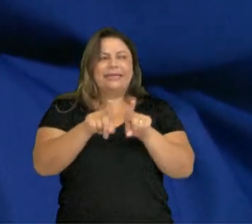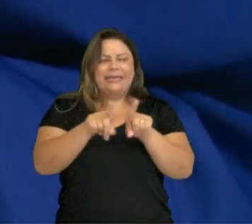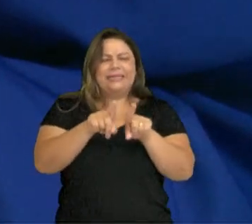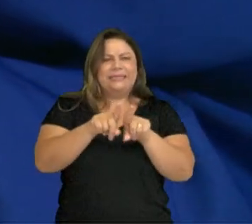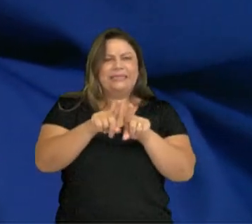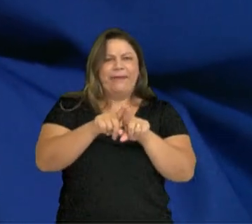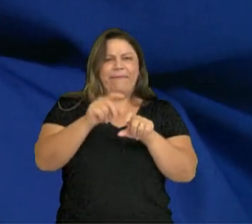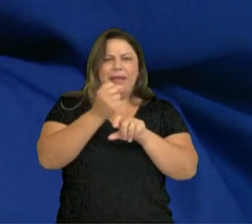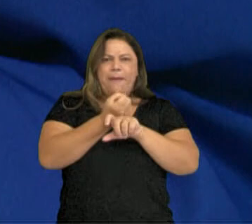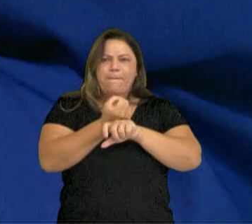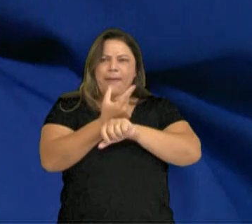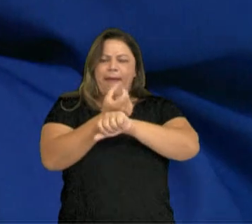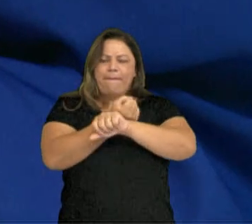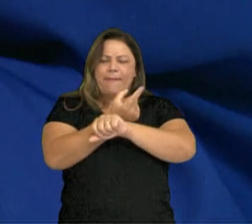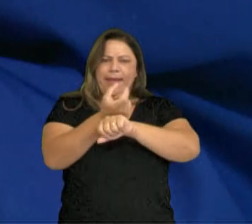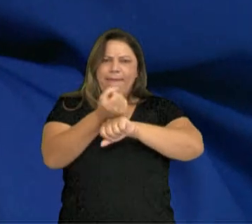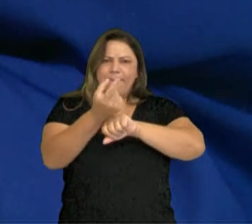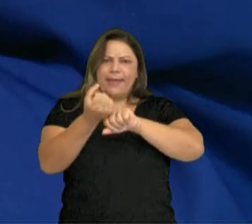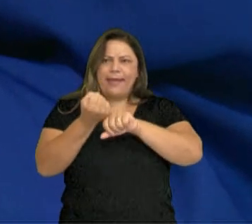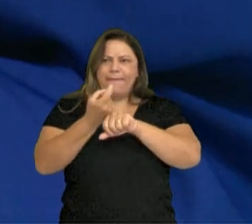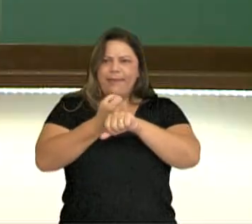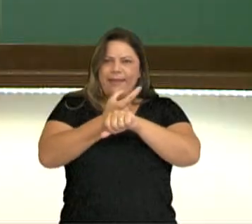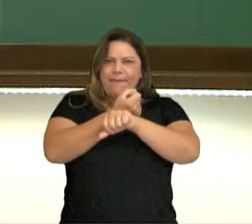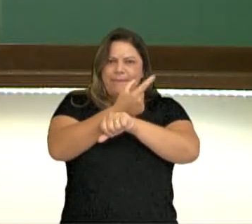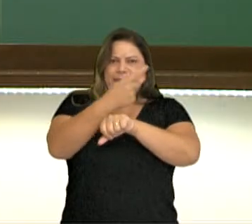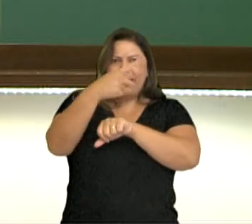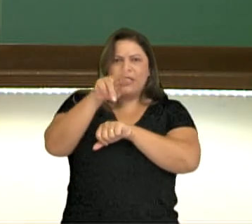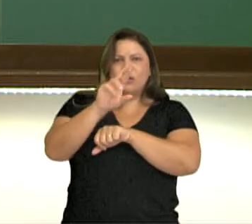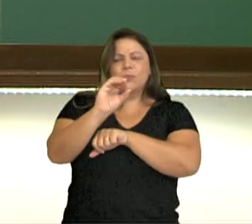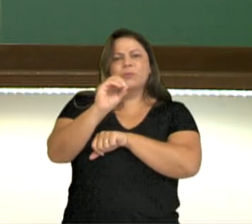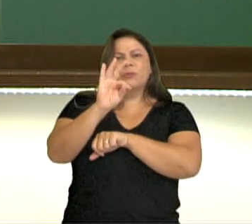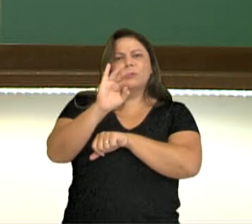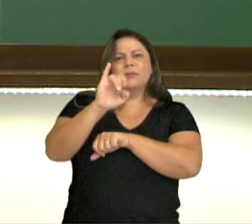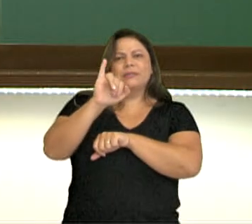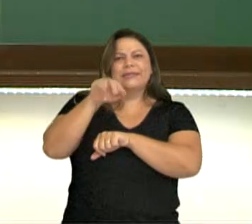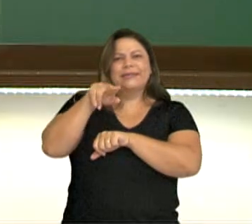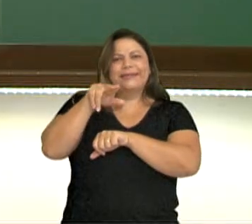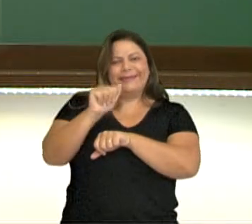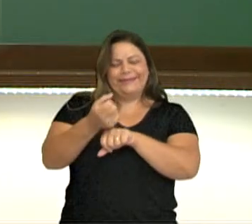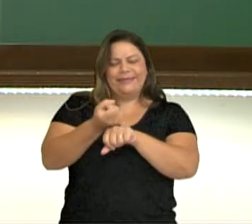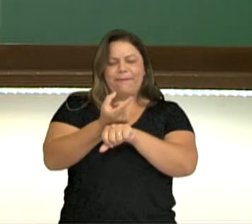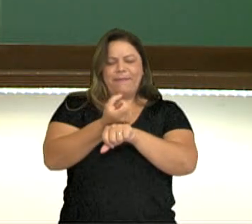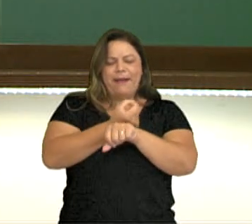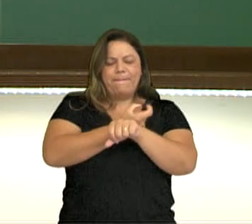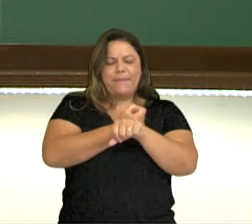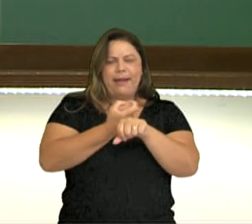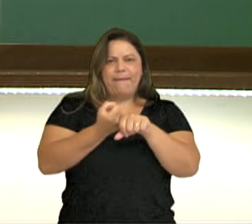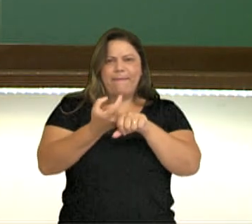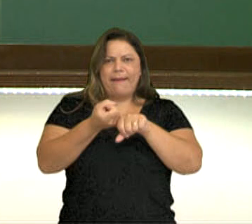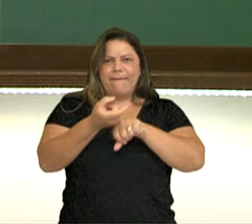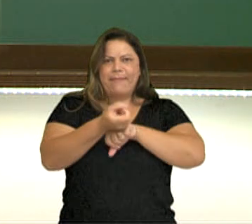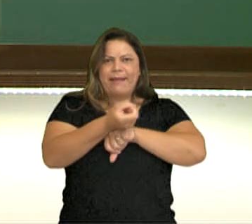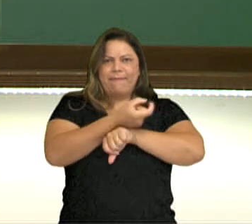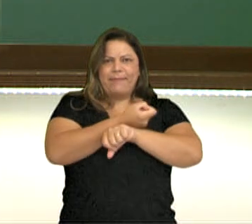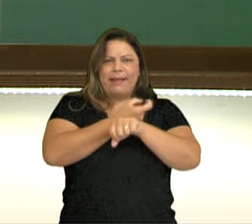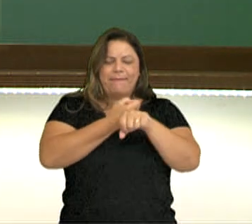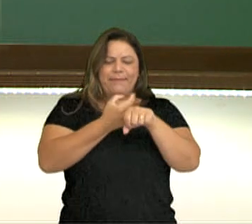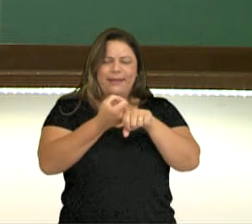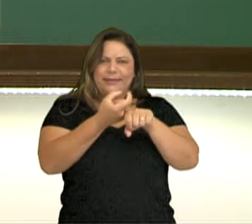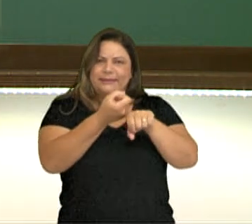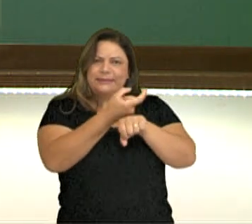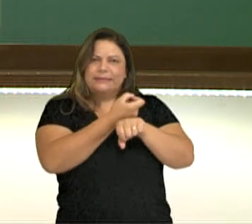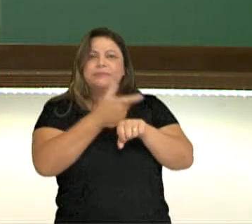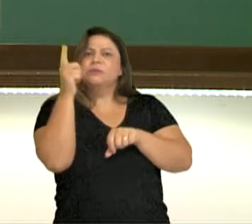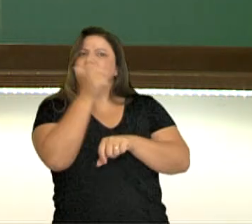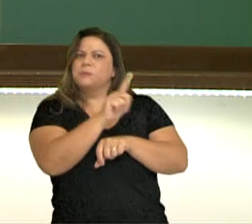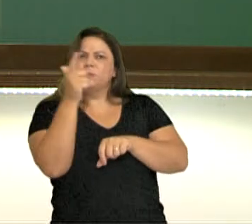as spikes aqui. Então, tem várias proteínas espalhadas, são essas proteínas aqui que reconhecem a célula do hospedeiro e conseguem, então,